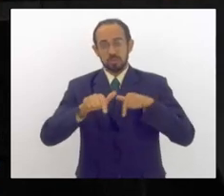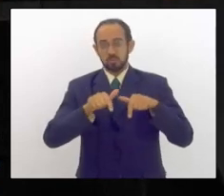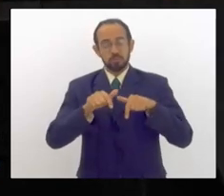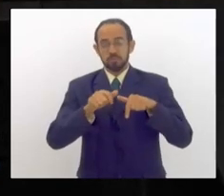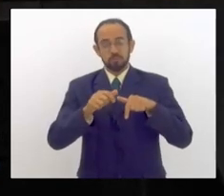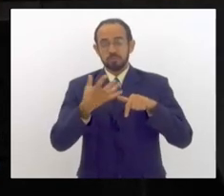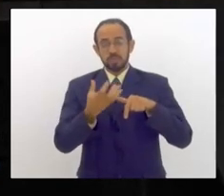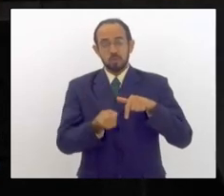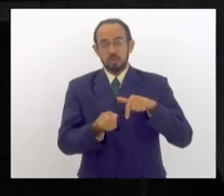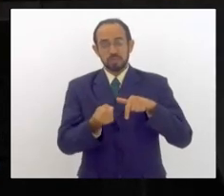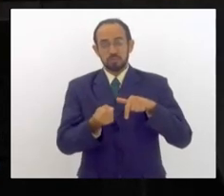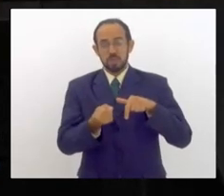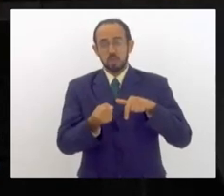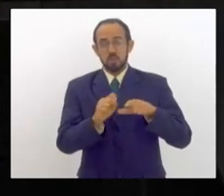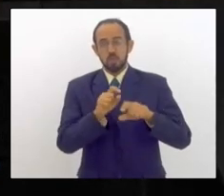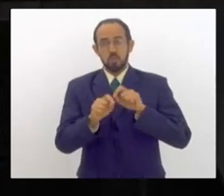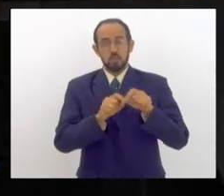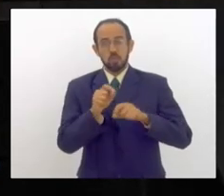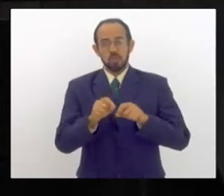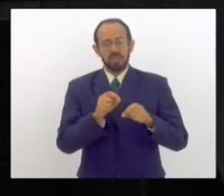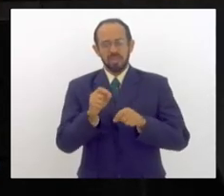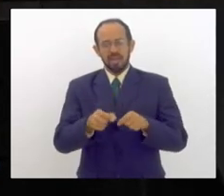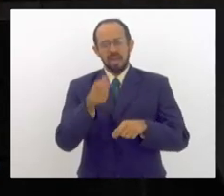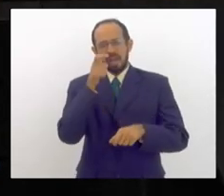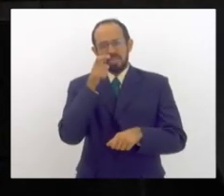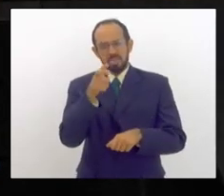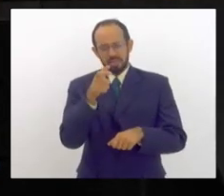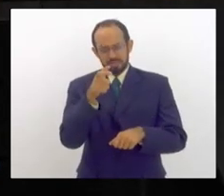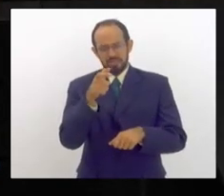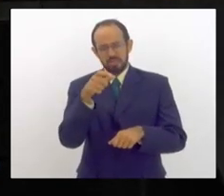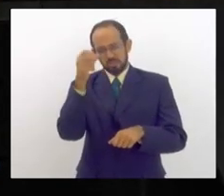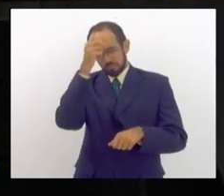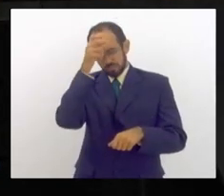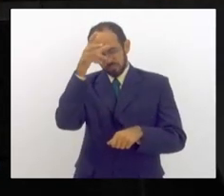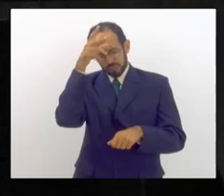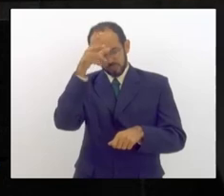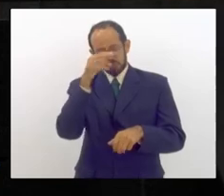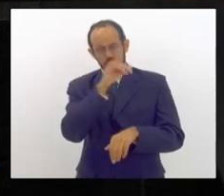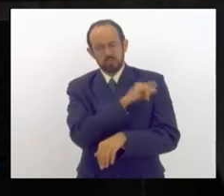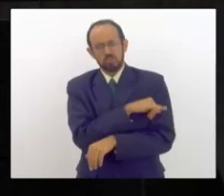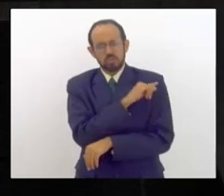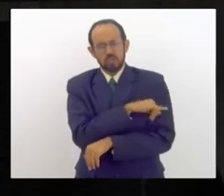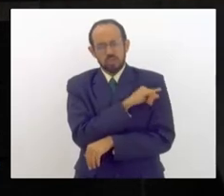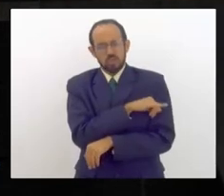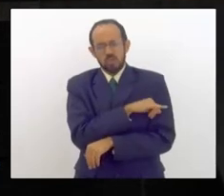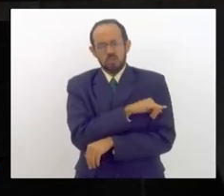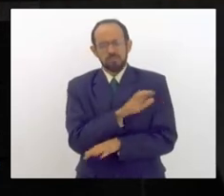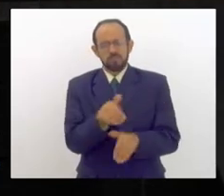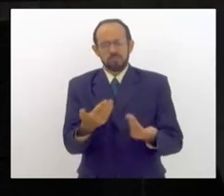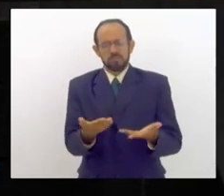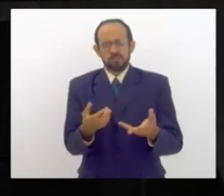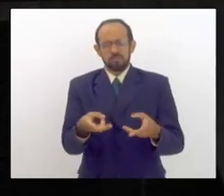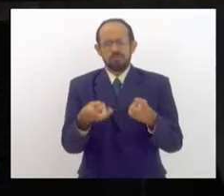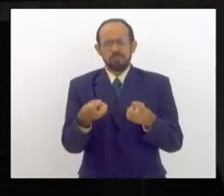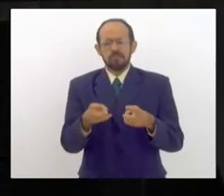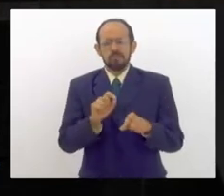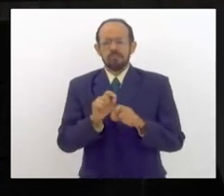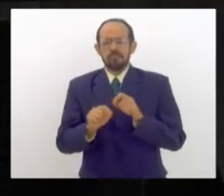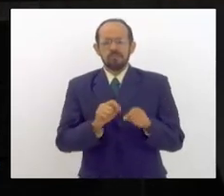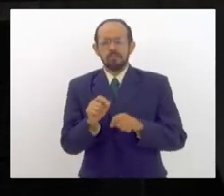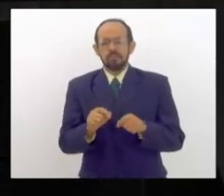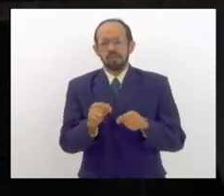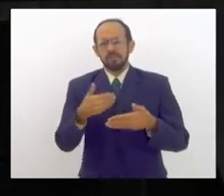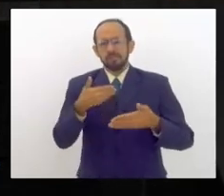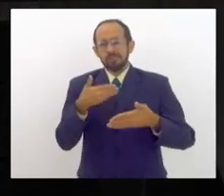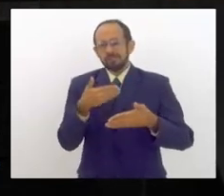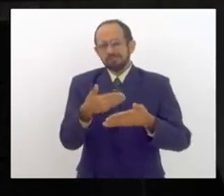recebeu a atenção adequada também na Prefeitura do Rio de Janeiro. Então, a gente está vendo que, às vésperas